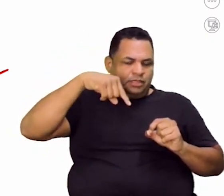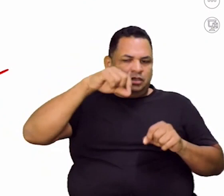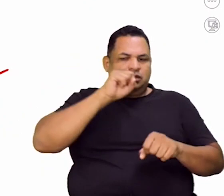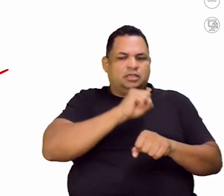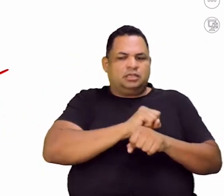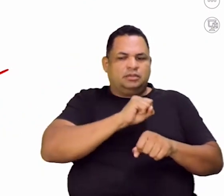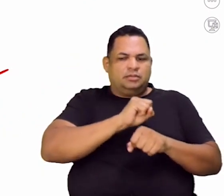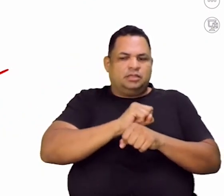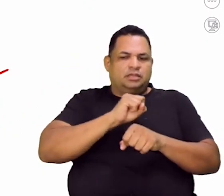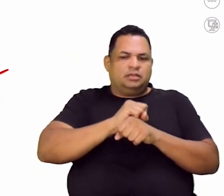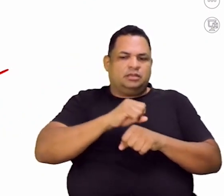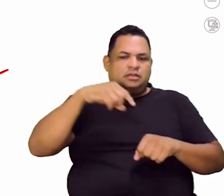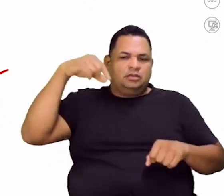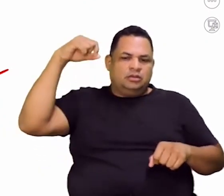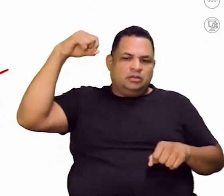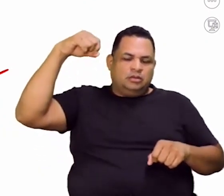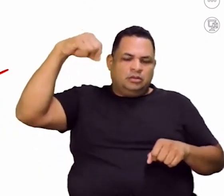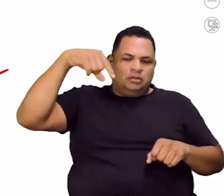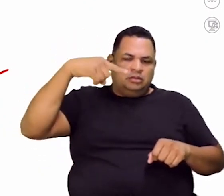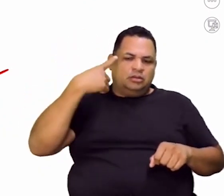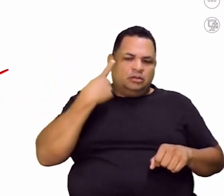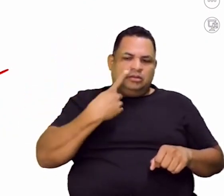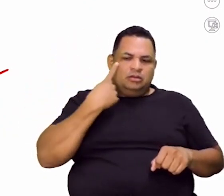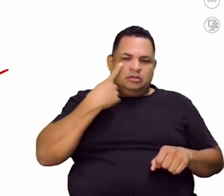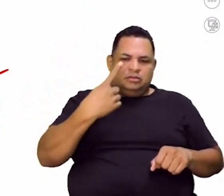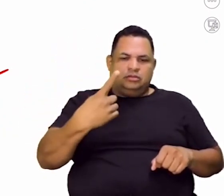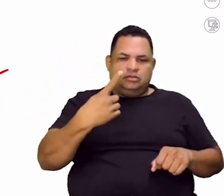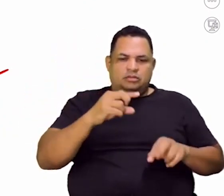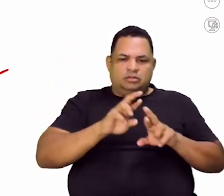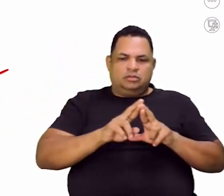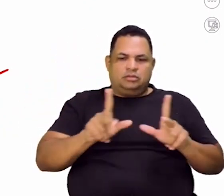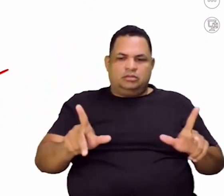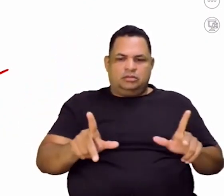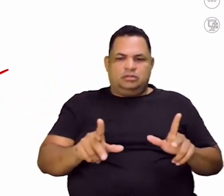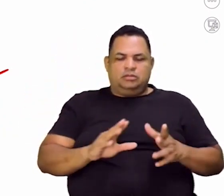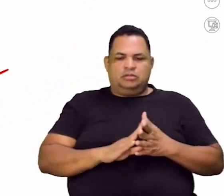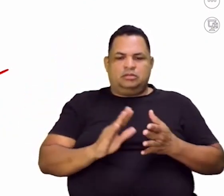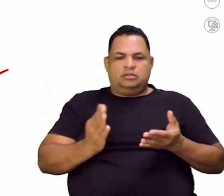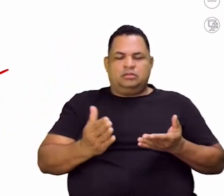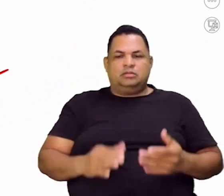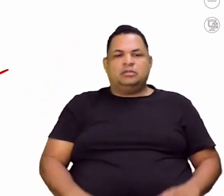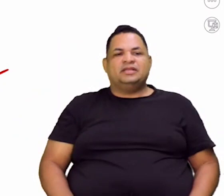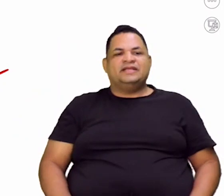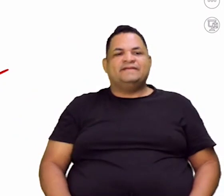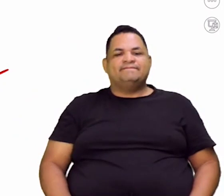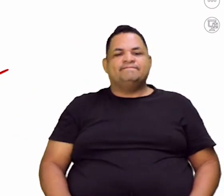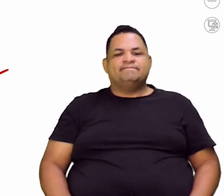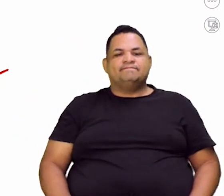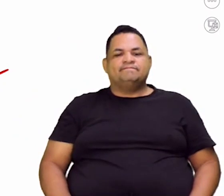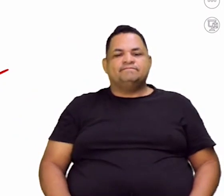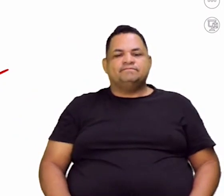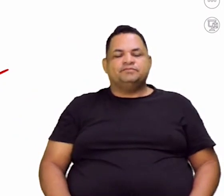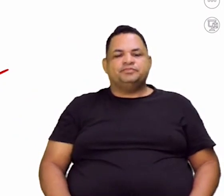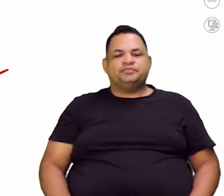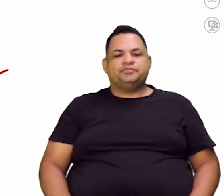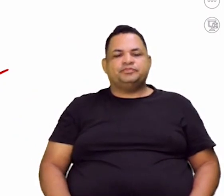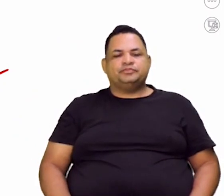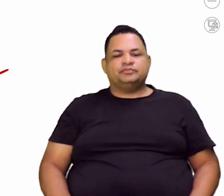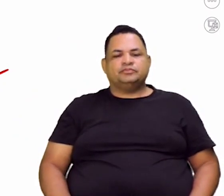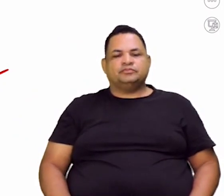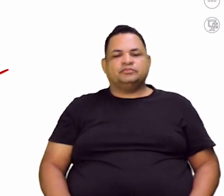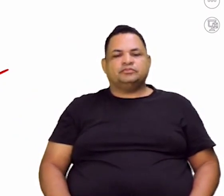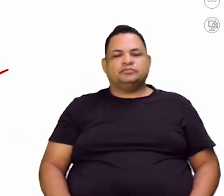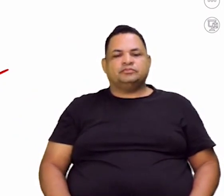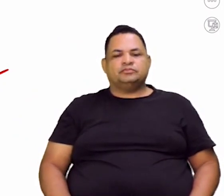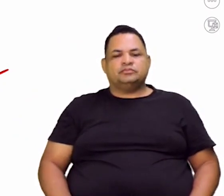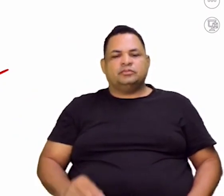para cá. Então ele verificou essa distinção de acordo com a lei da queda dos corpos.